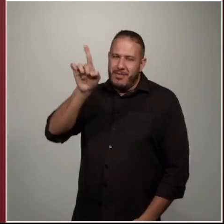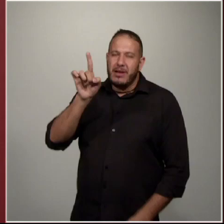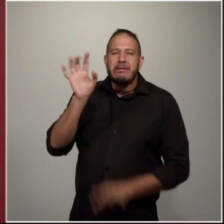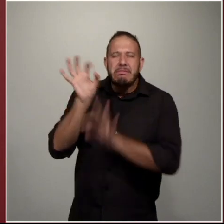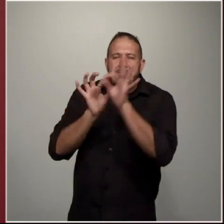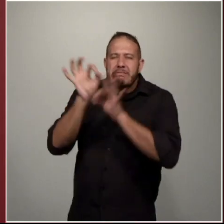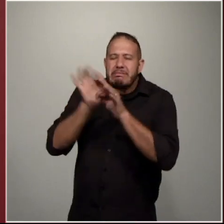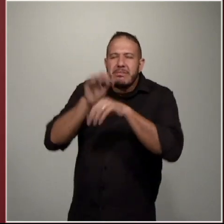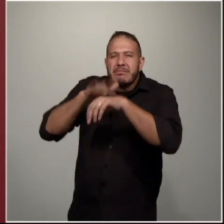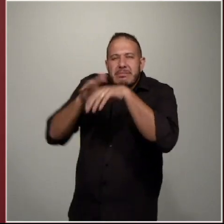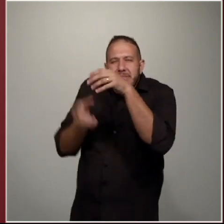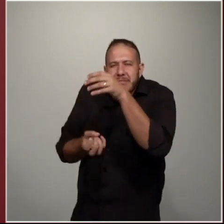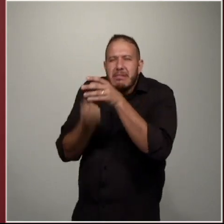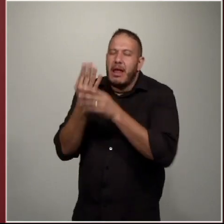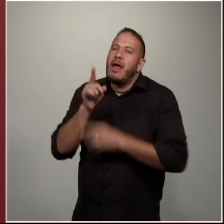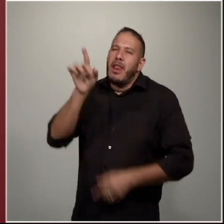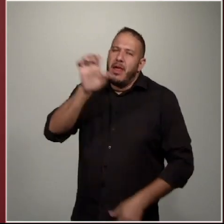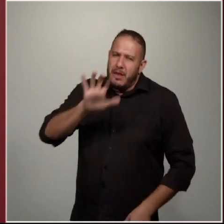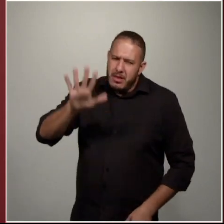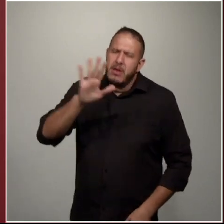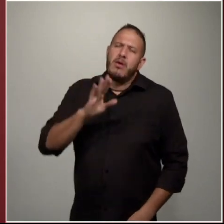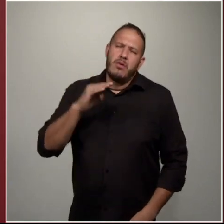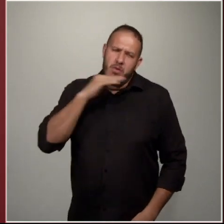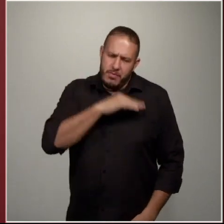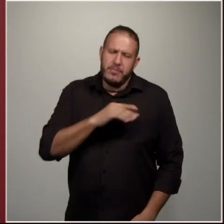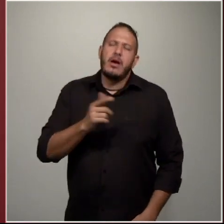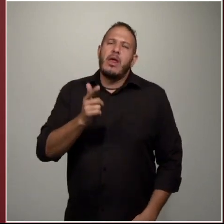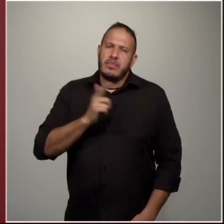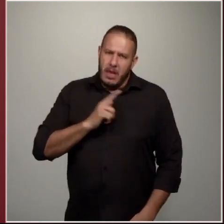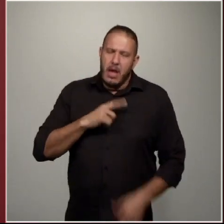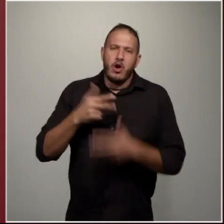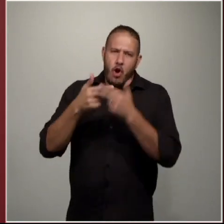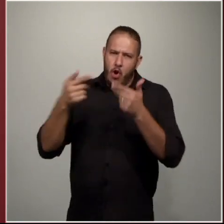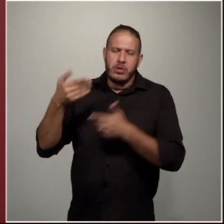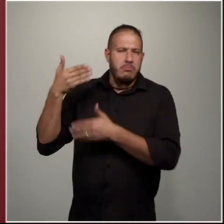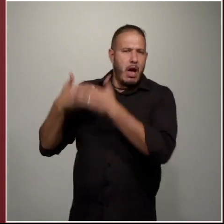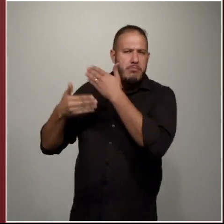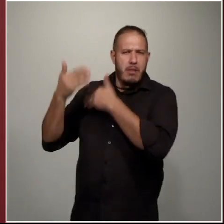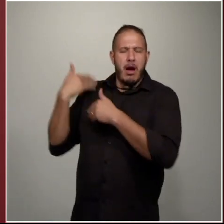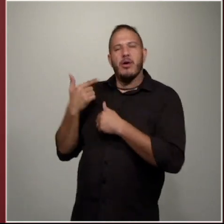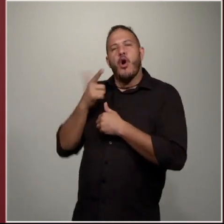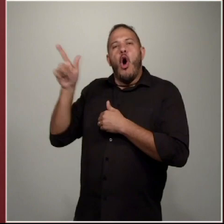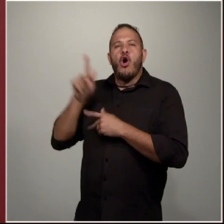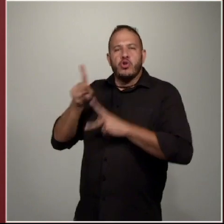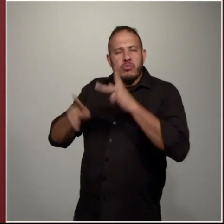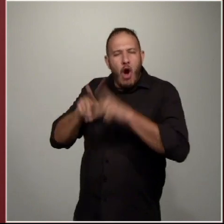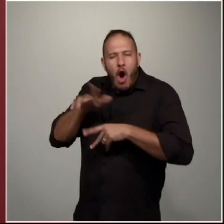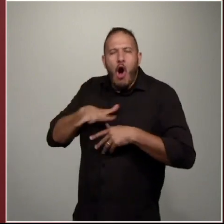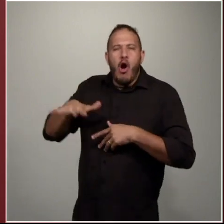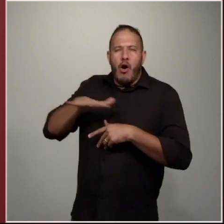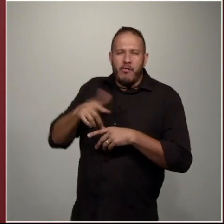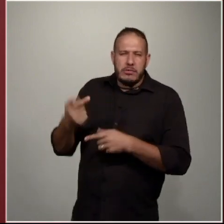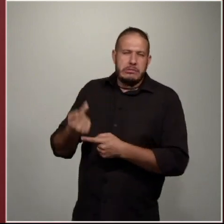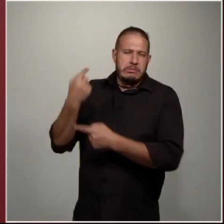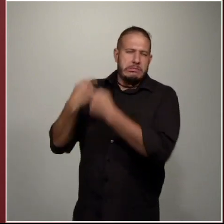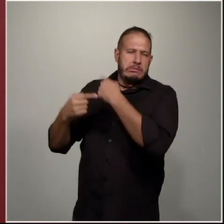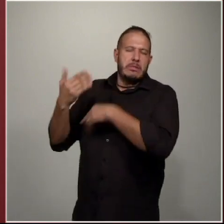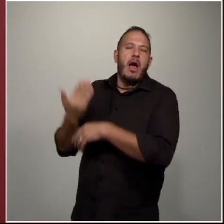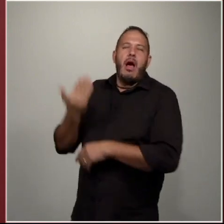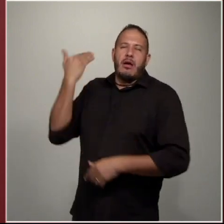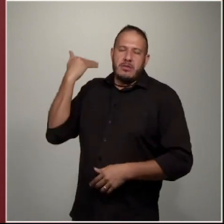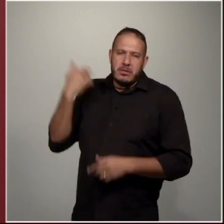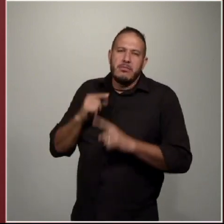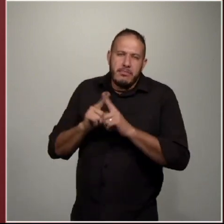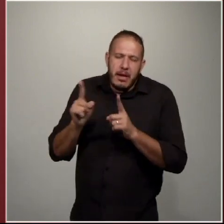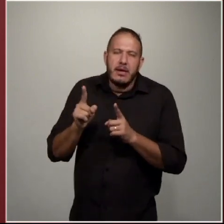pelos europeus é claro que ela tem suas origens em outros povos em outras civilizações influência de outros povos